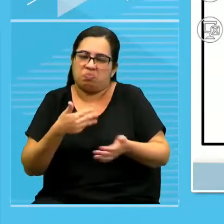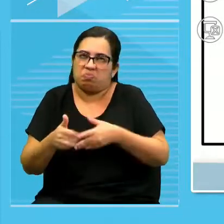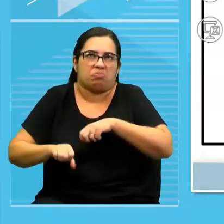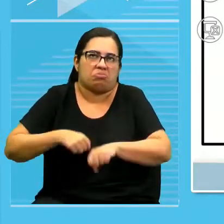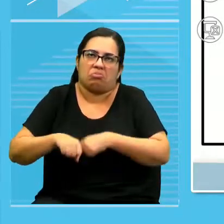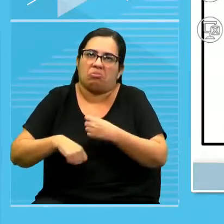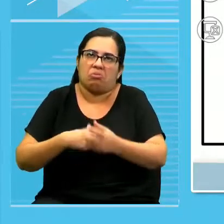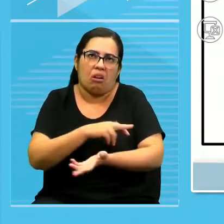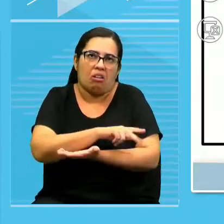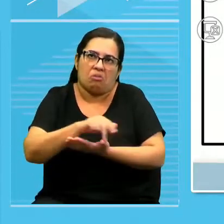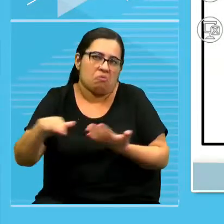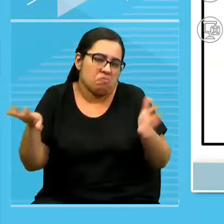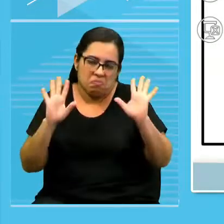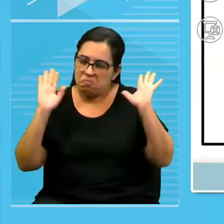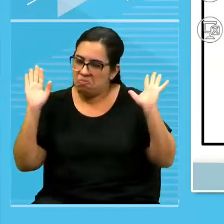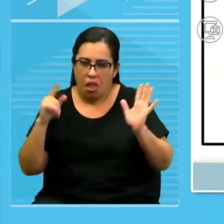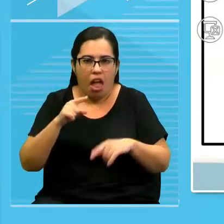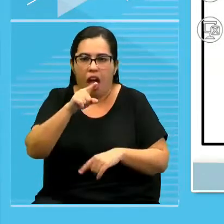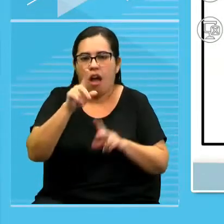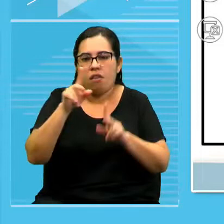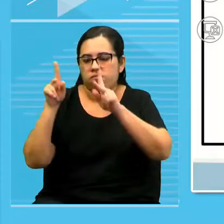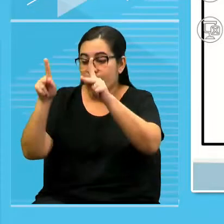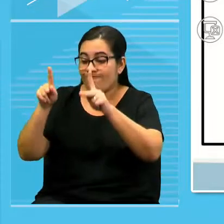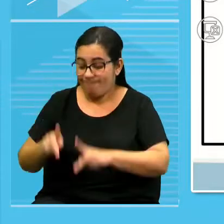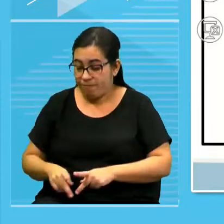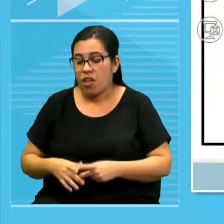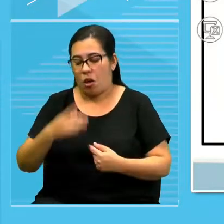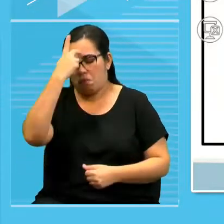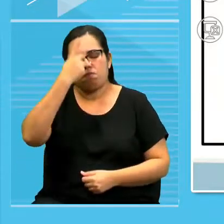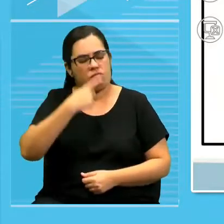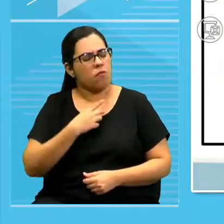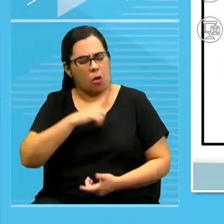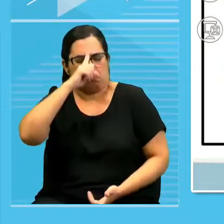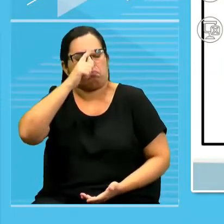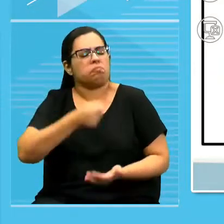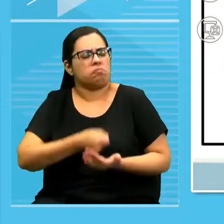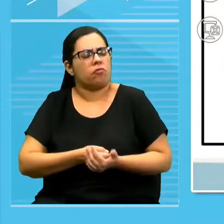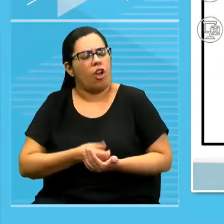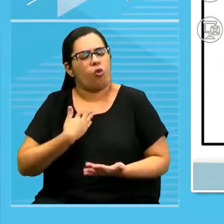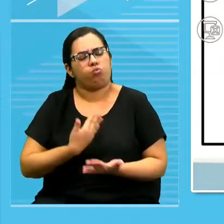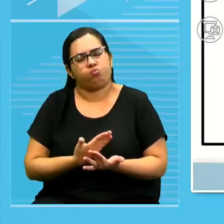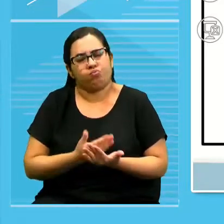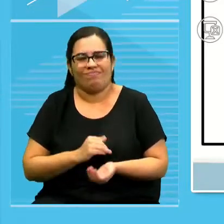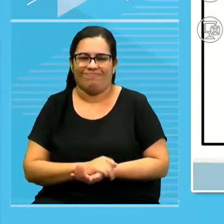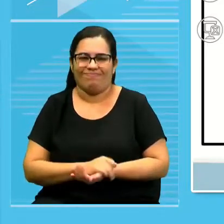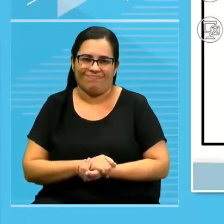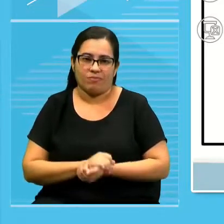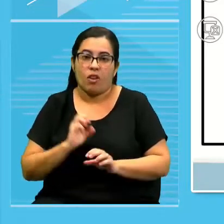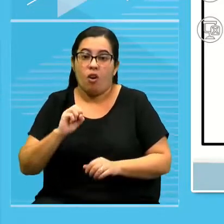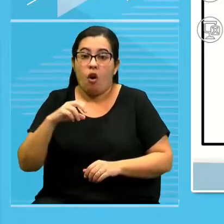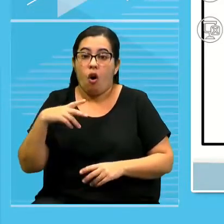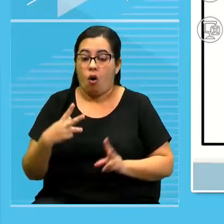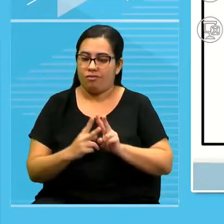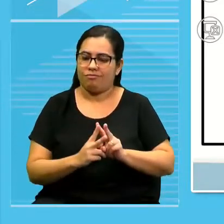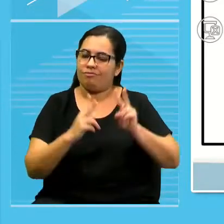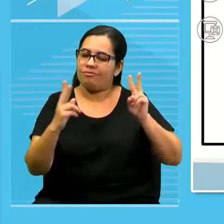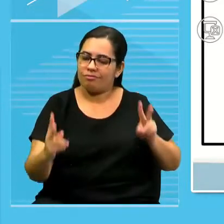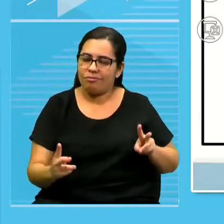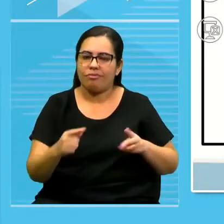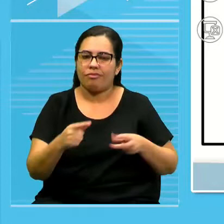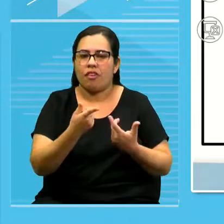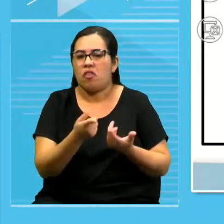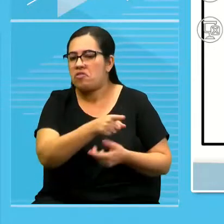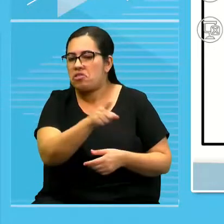forma é um compromisso que você tem com você ou então você está aqui assistindo essa aula online através do canal